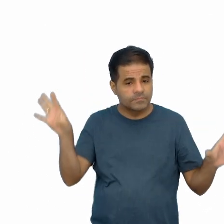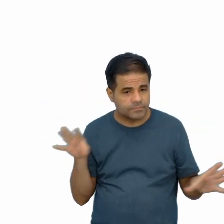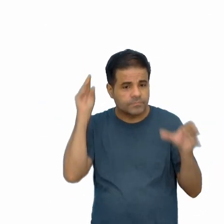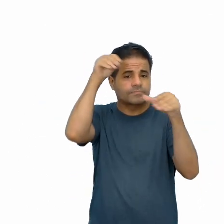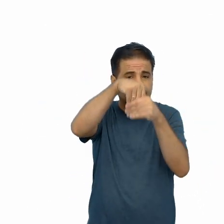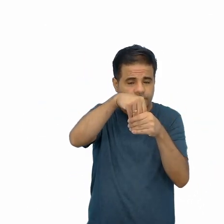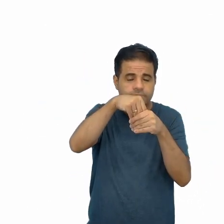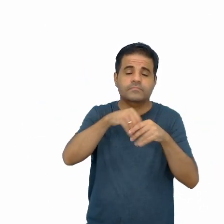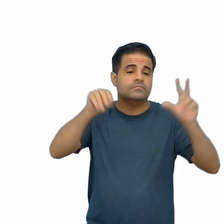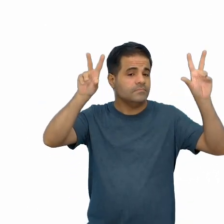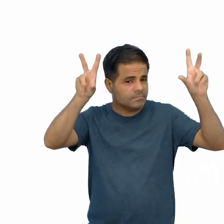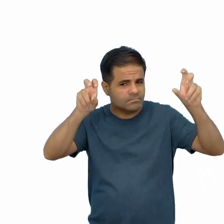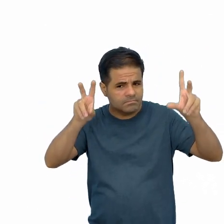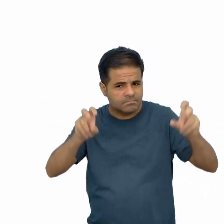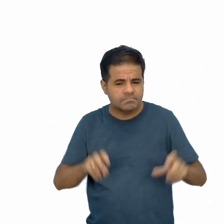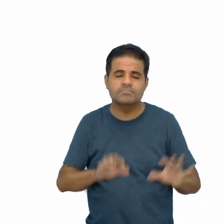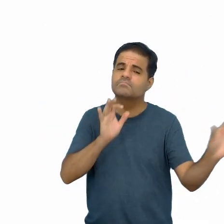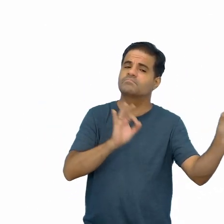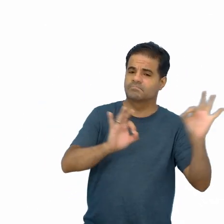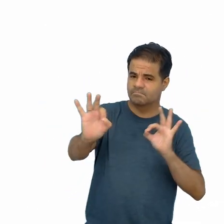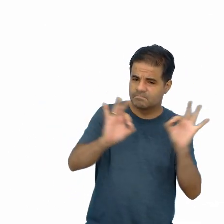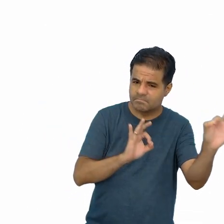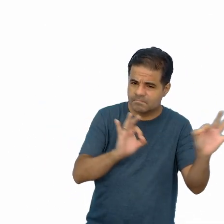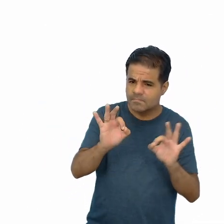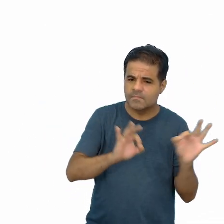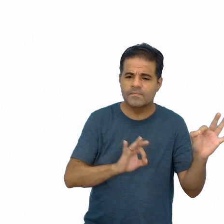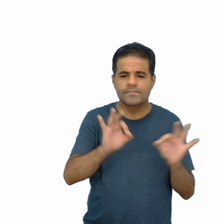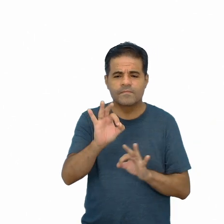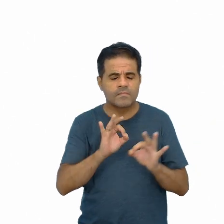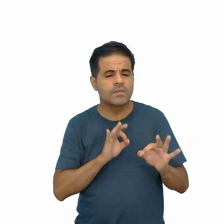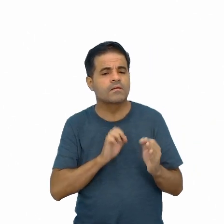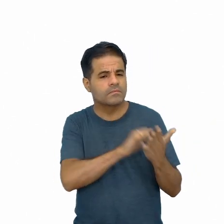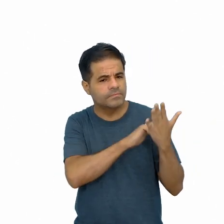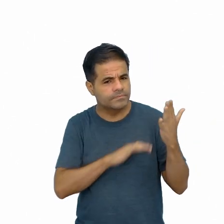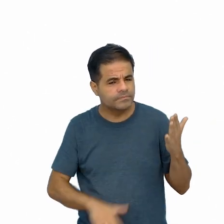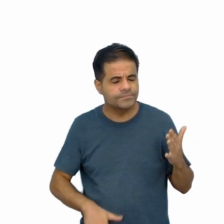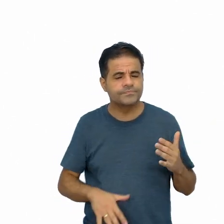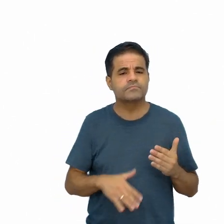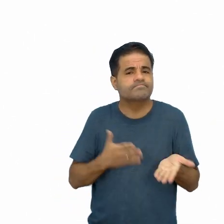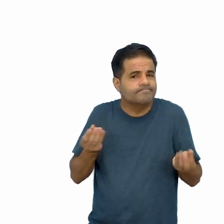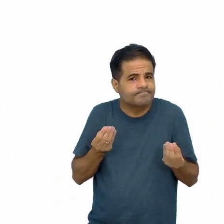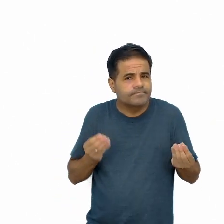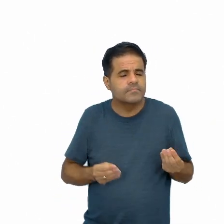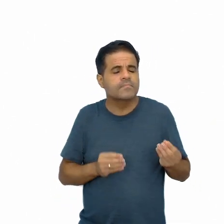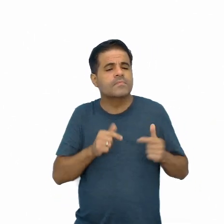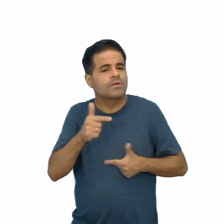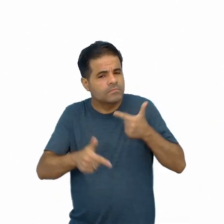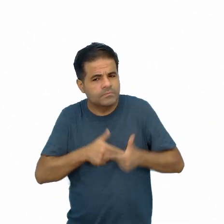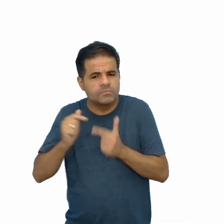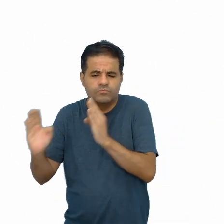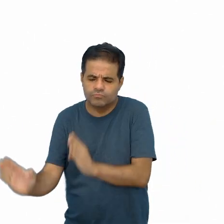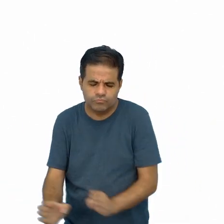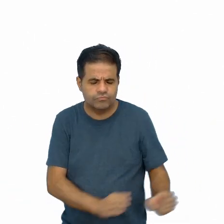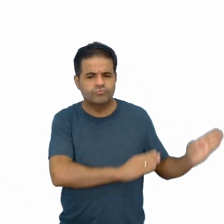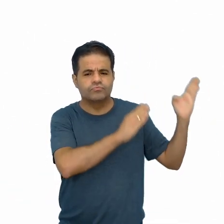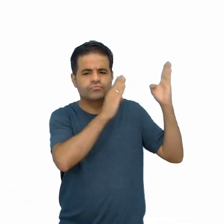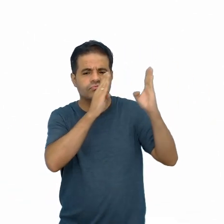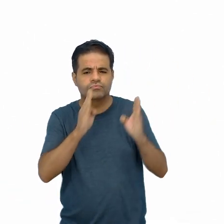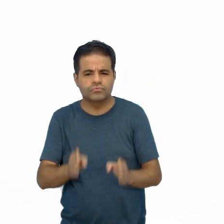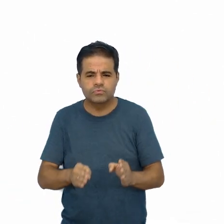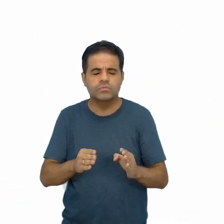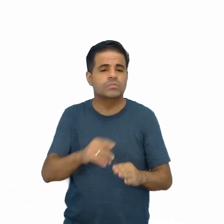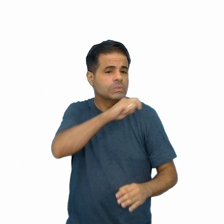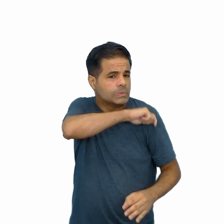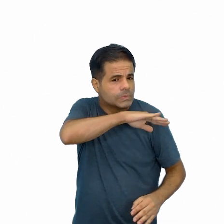essas questões da AP nos planejamentos, atividades ao longo do ano, ao se trabalhar com ela, os estudantes começam a perceber